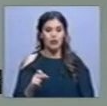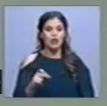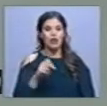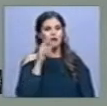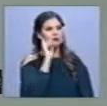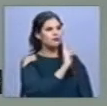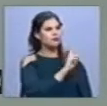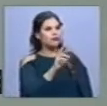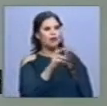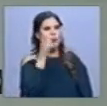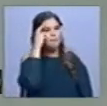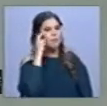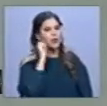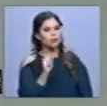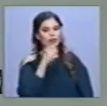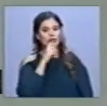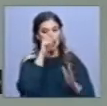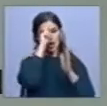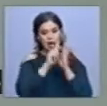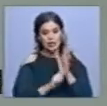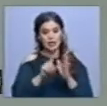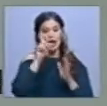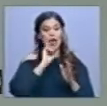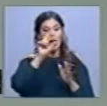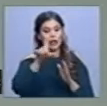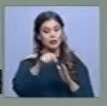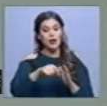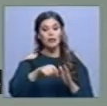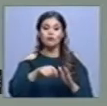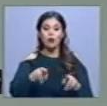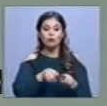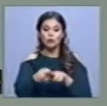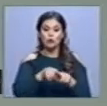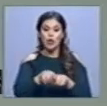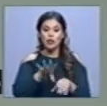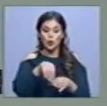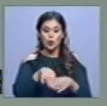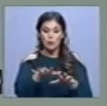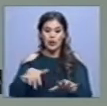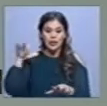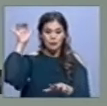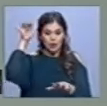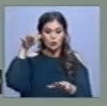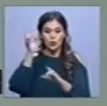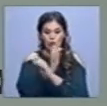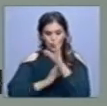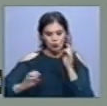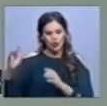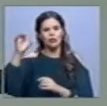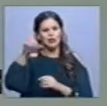da Bioética. Ela também foi deputada no nosso Parlamento Europeu. Traz-nos aqui considerações que são também considerações muito